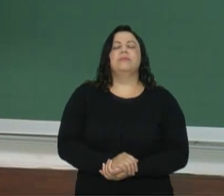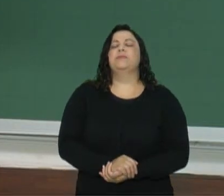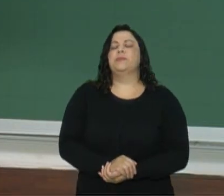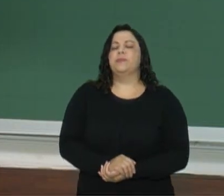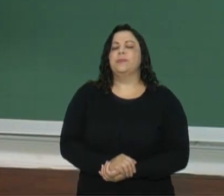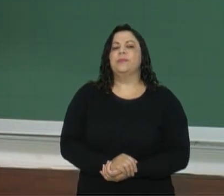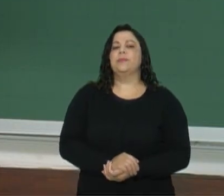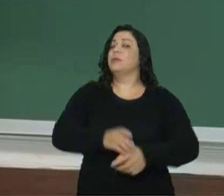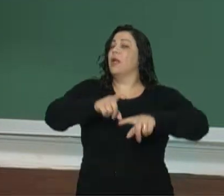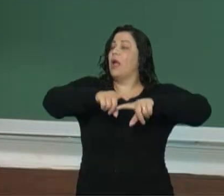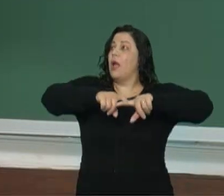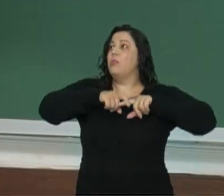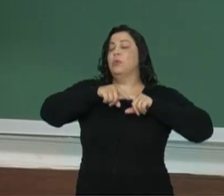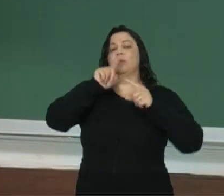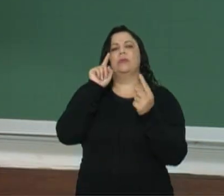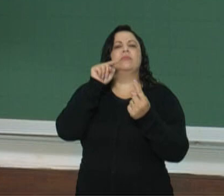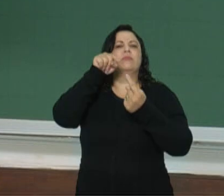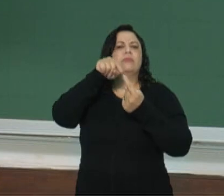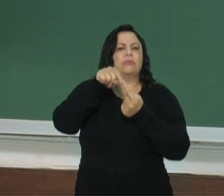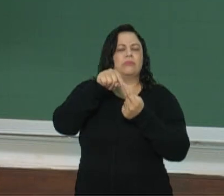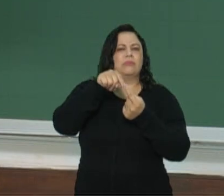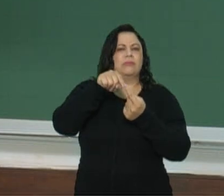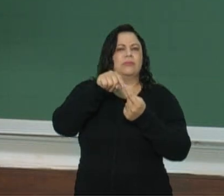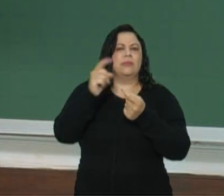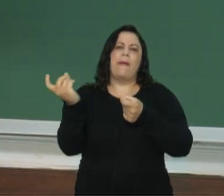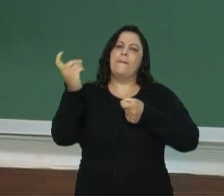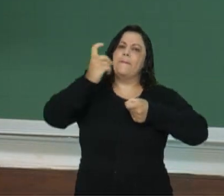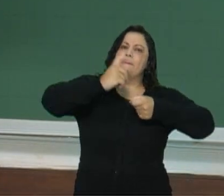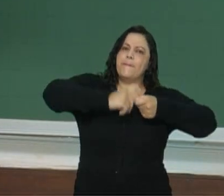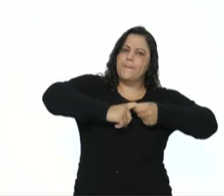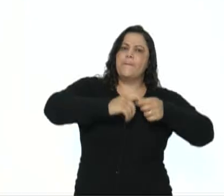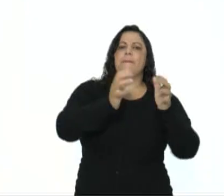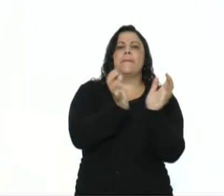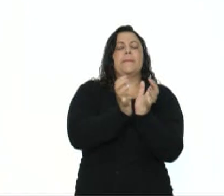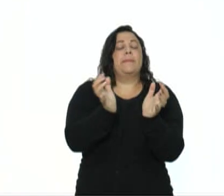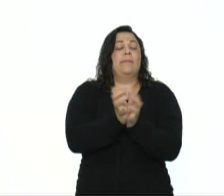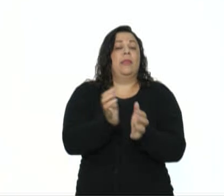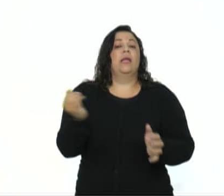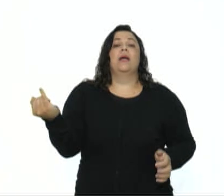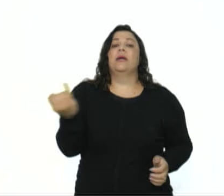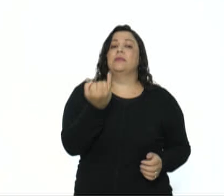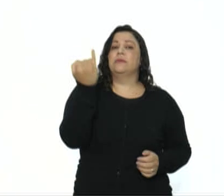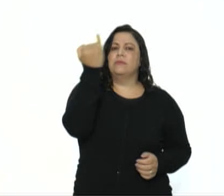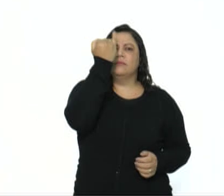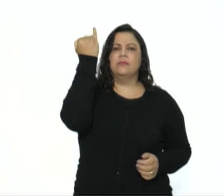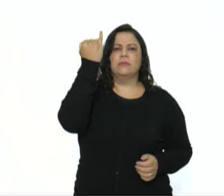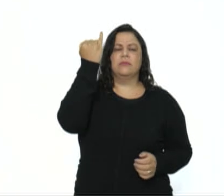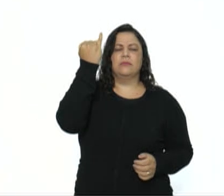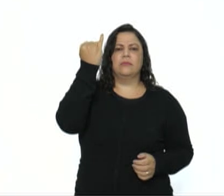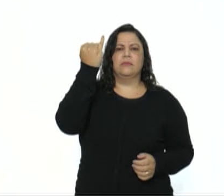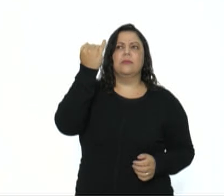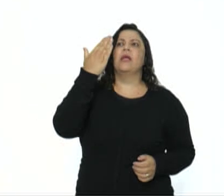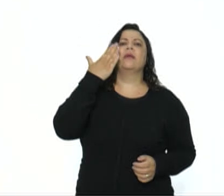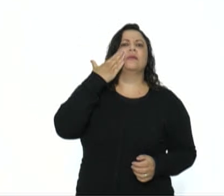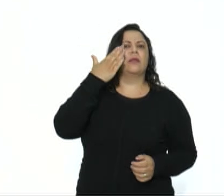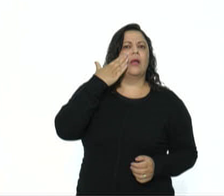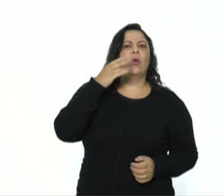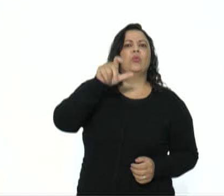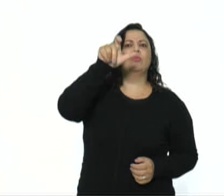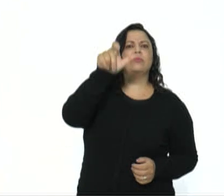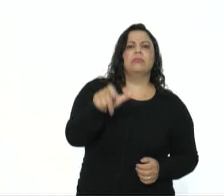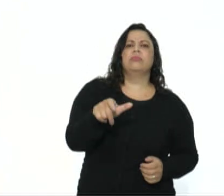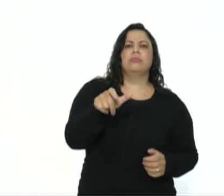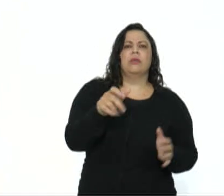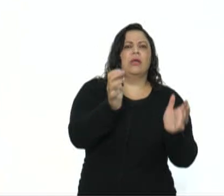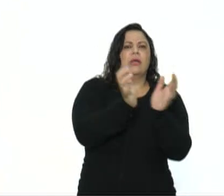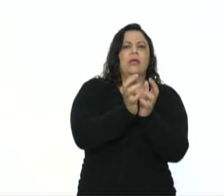grupo, de pertencimento a esse grupo, é tão importante. E aí, eu reconheço o indivíduo entre os demais. É como